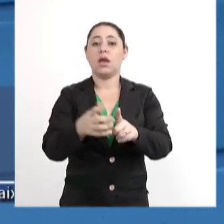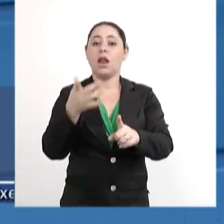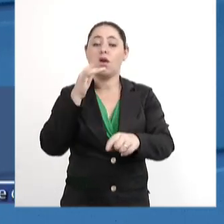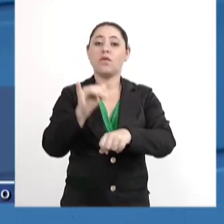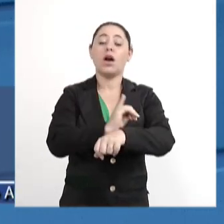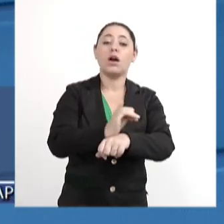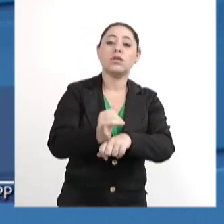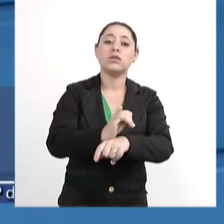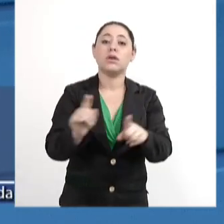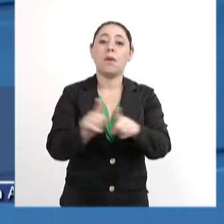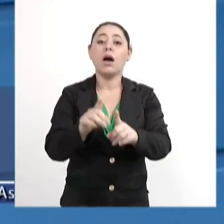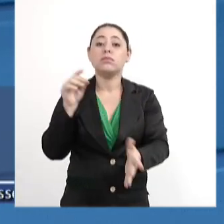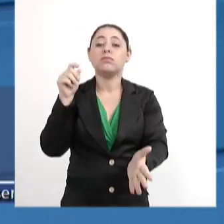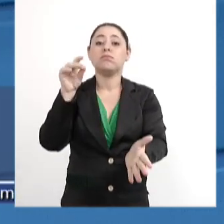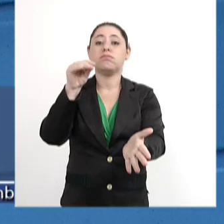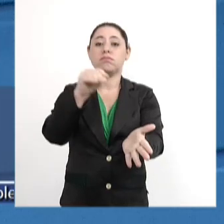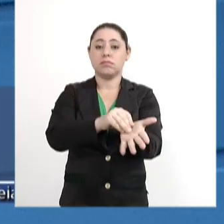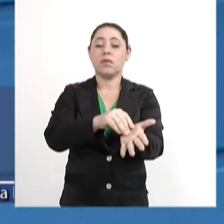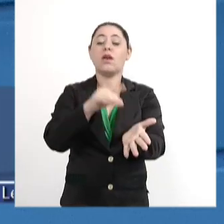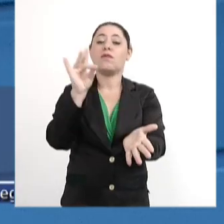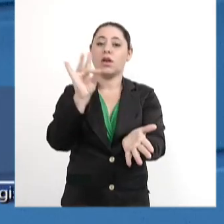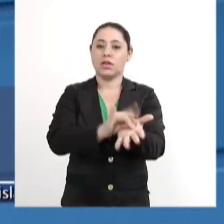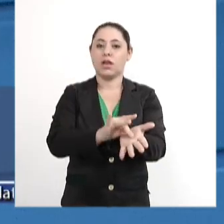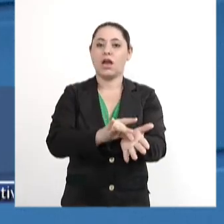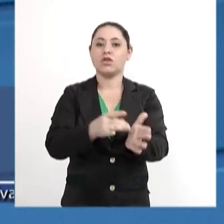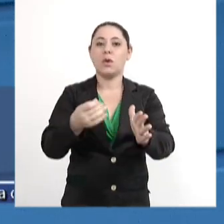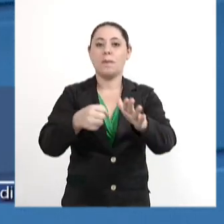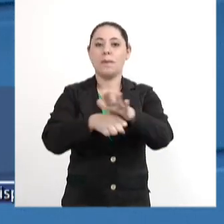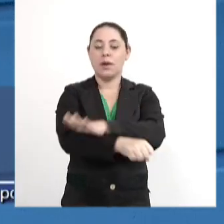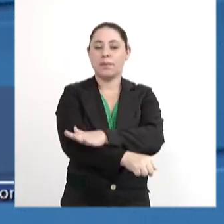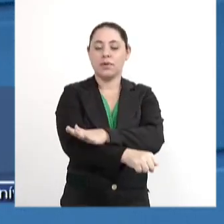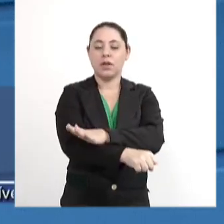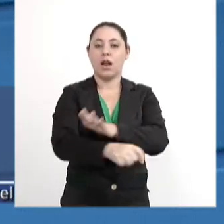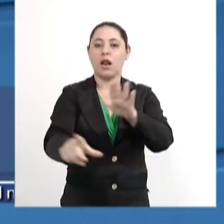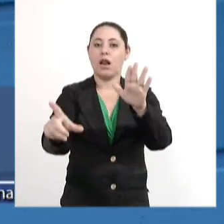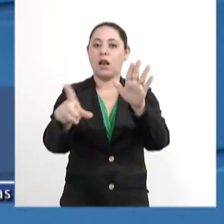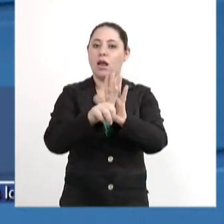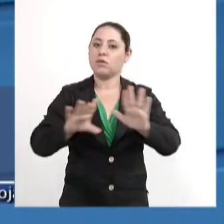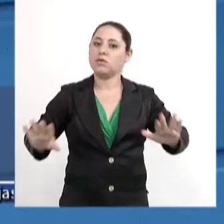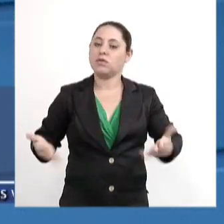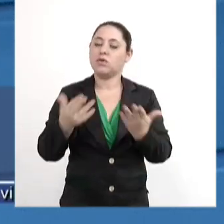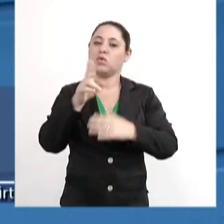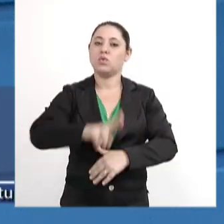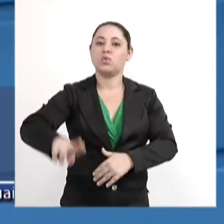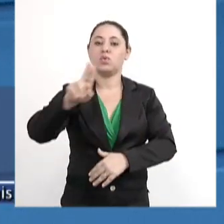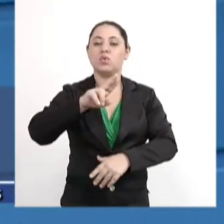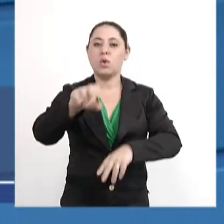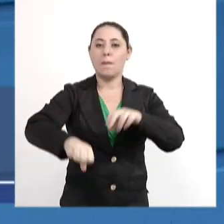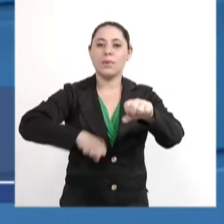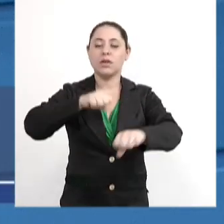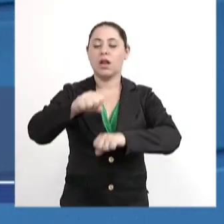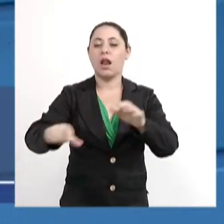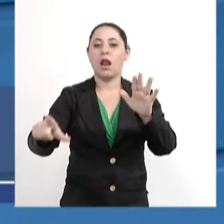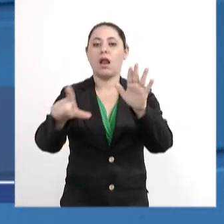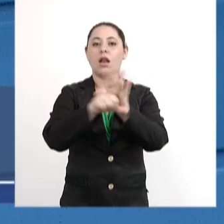visando efetivar a implementação da Lei de Incentivo ao Uso da Bicicleta, Lei